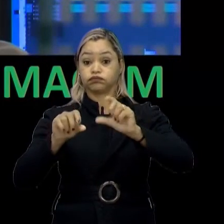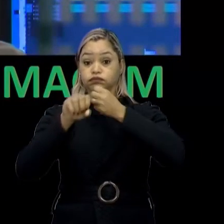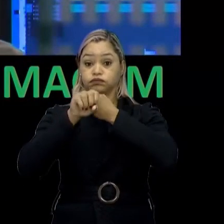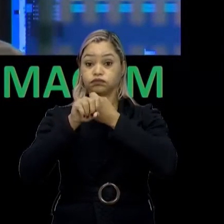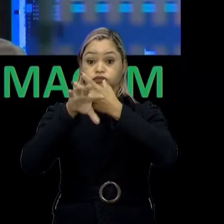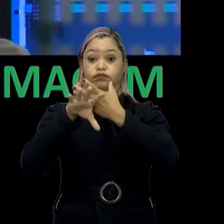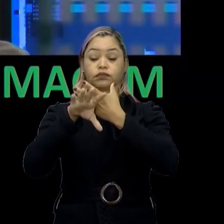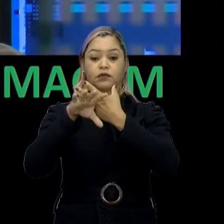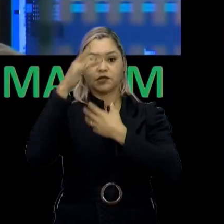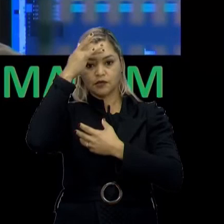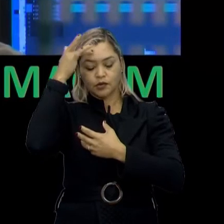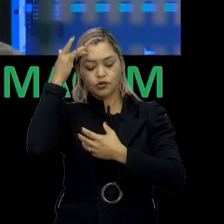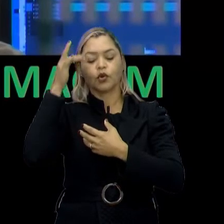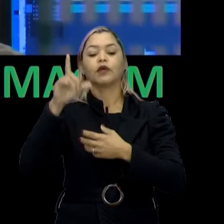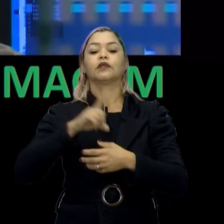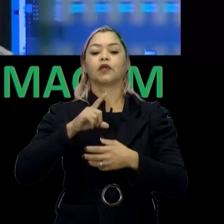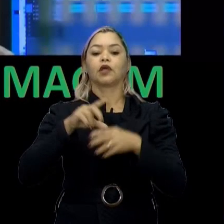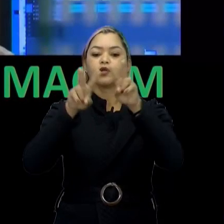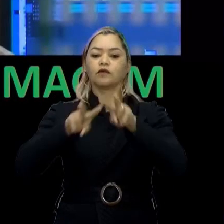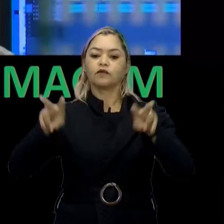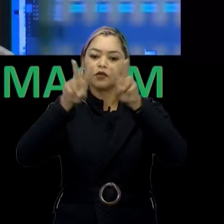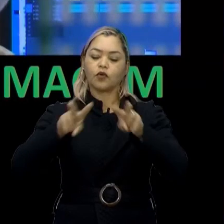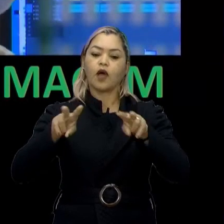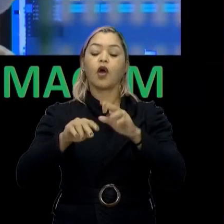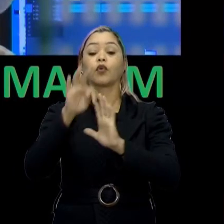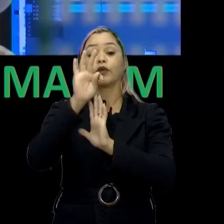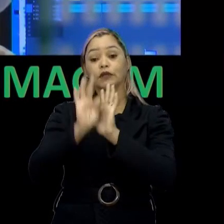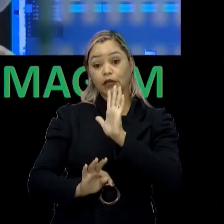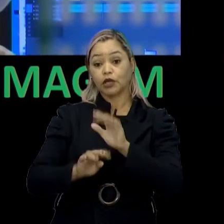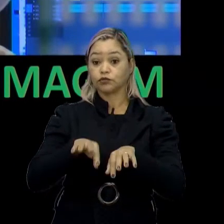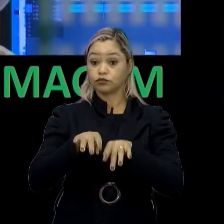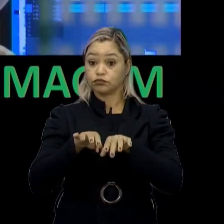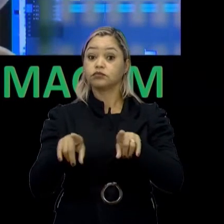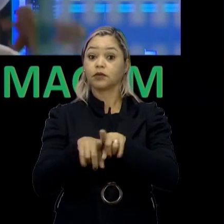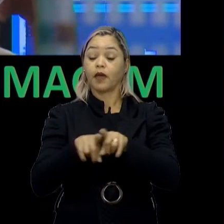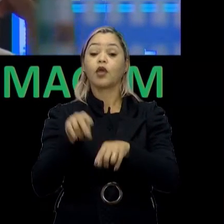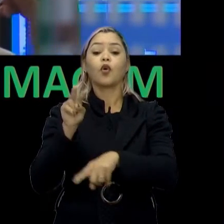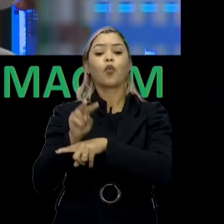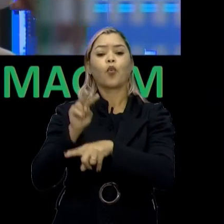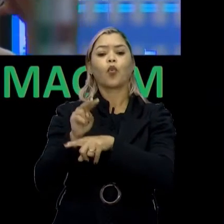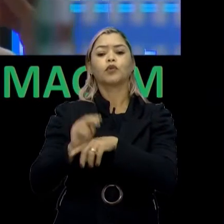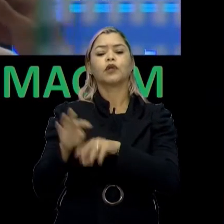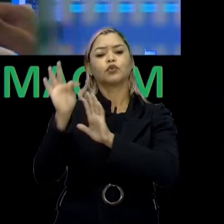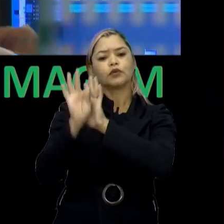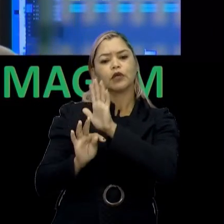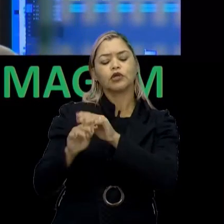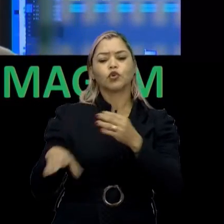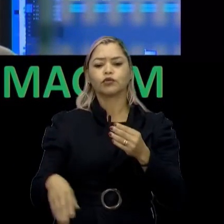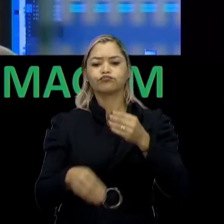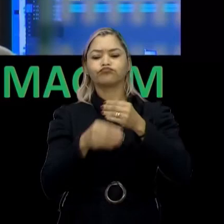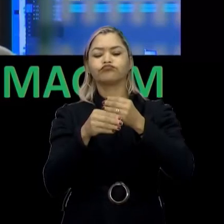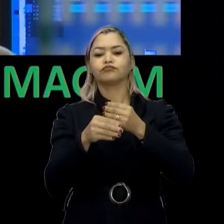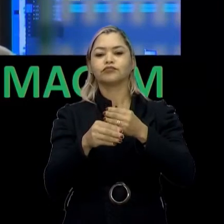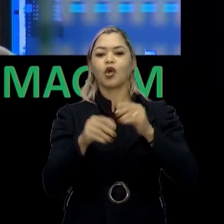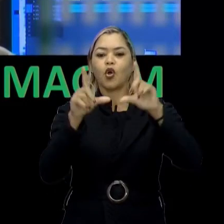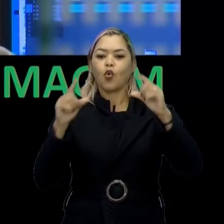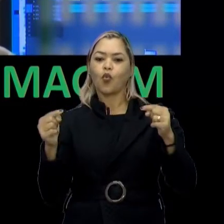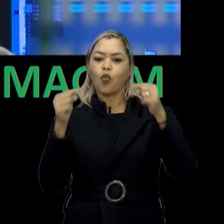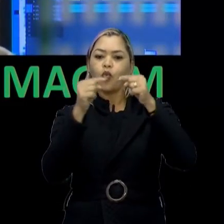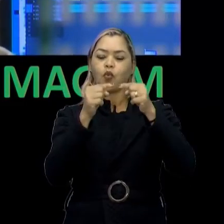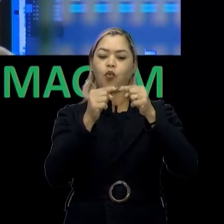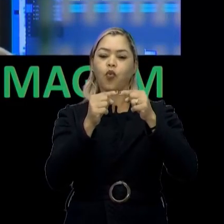né? Então tem o editor de imagem e o editor de texto também. Um cuida do texto e o outro vai casar o texto com a